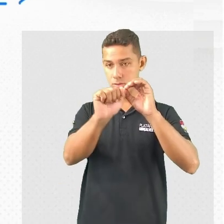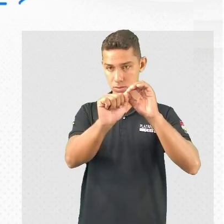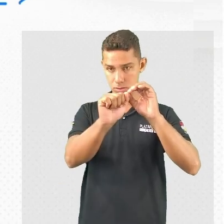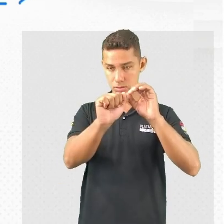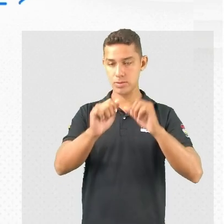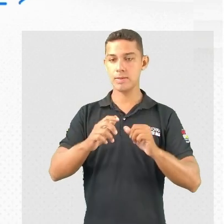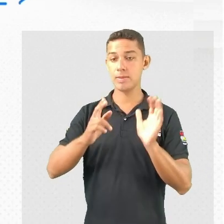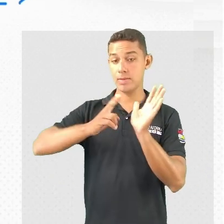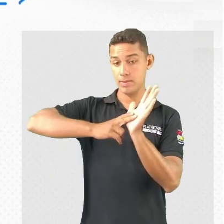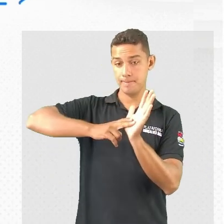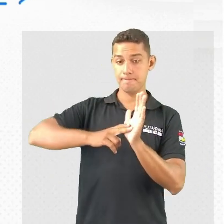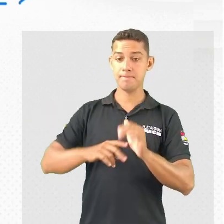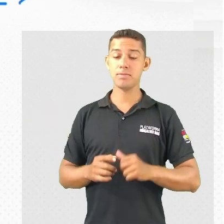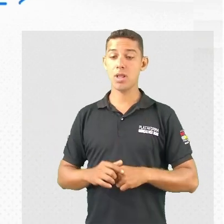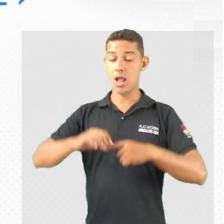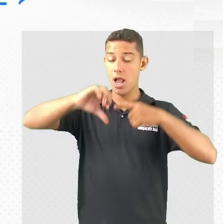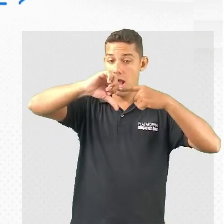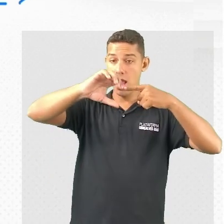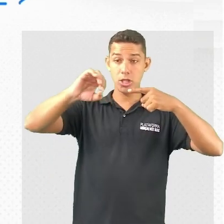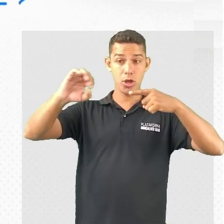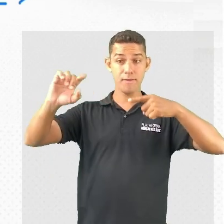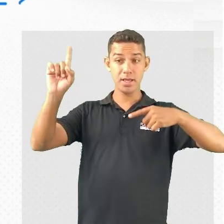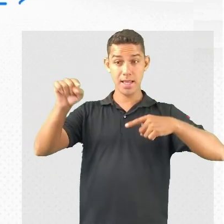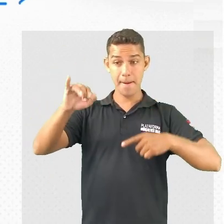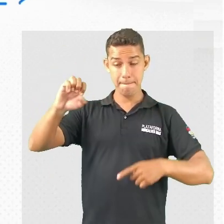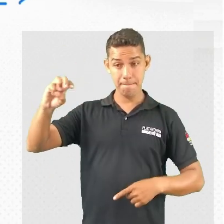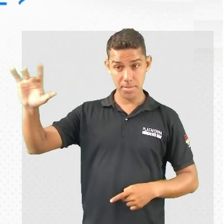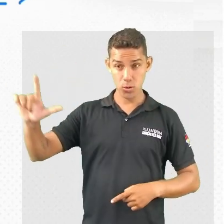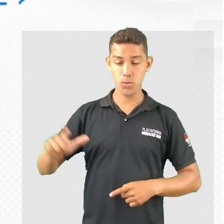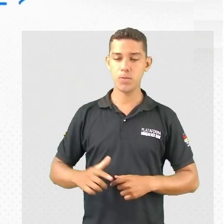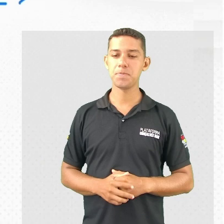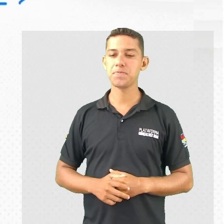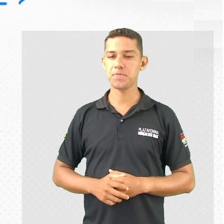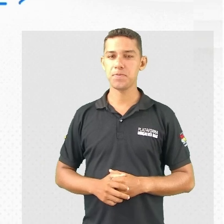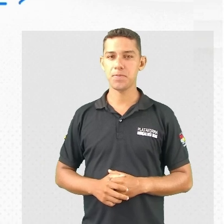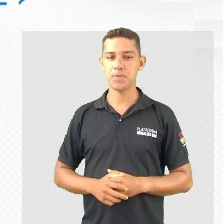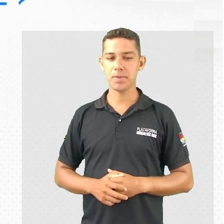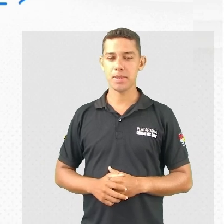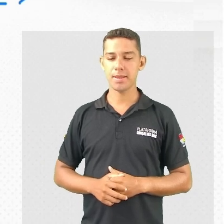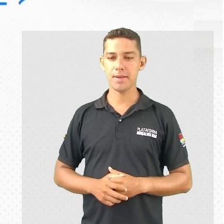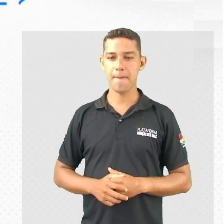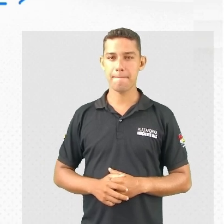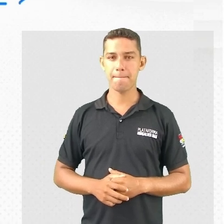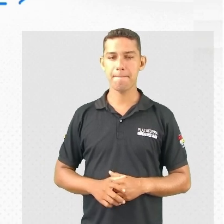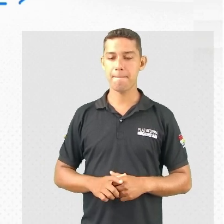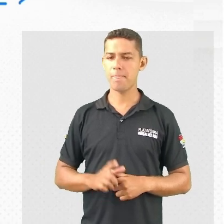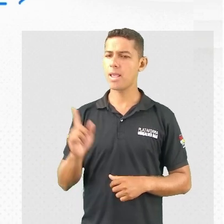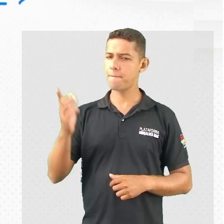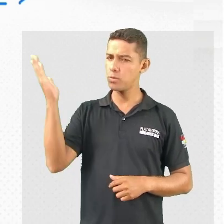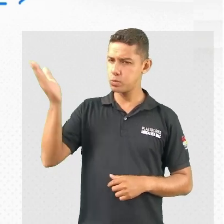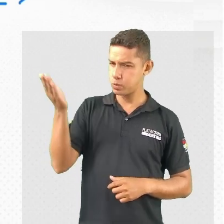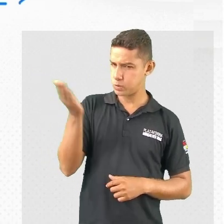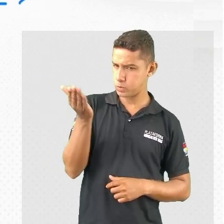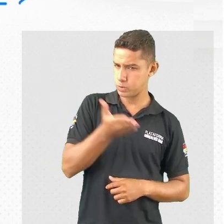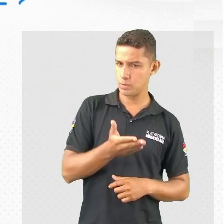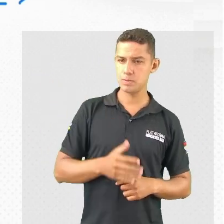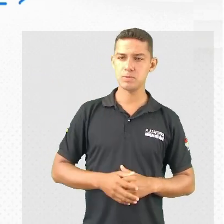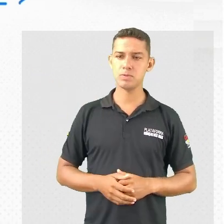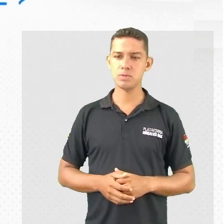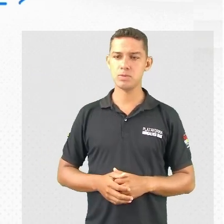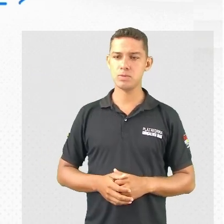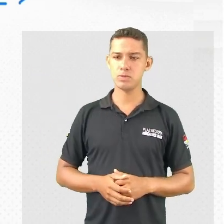Azinho igual a 90 mil. Beleza? A gente pode cortar zeros, né? 2